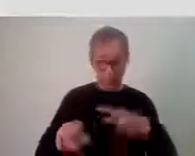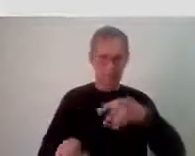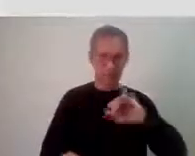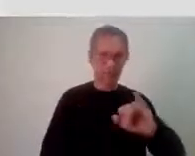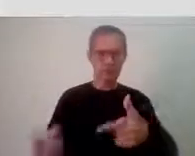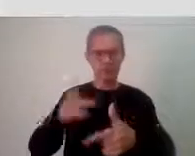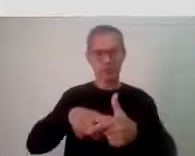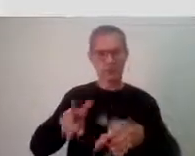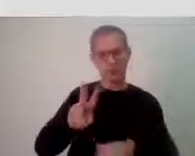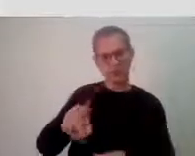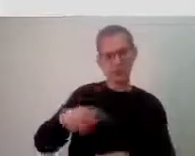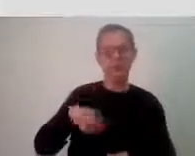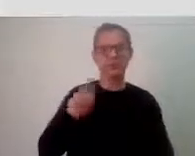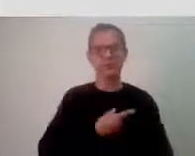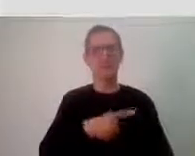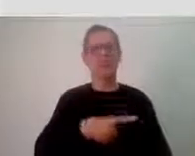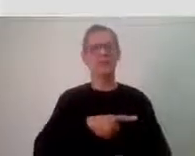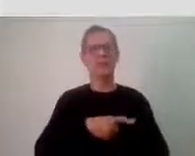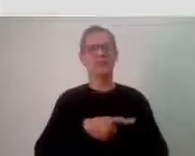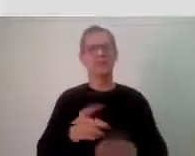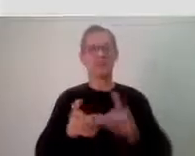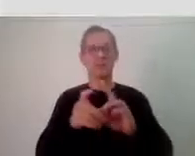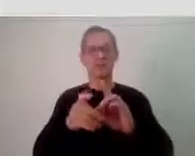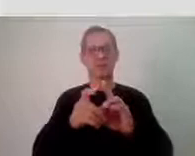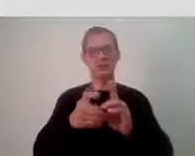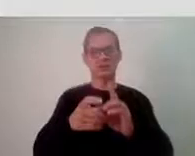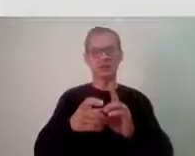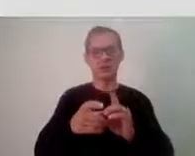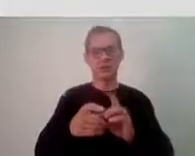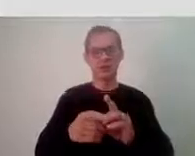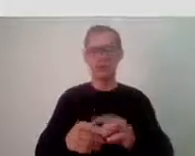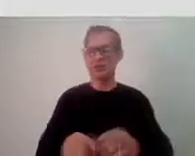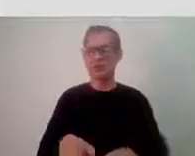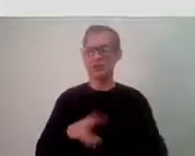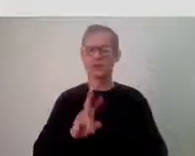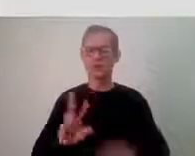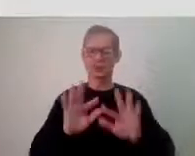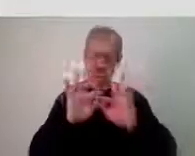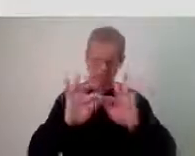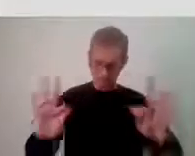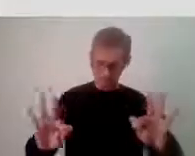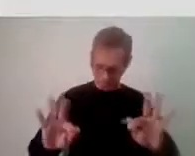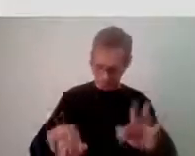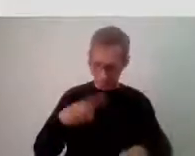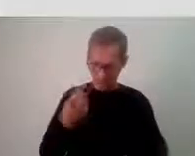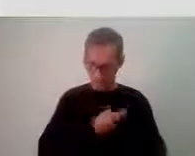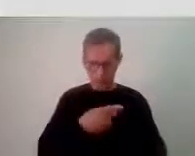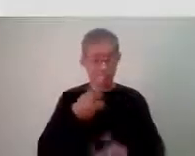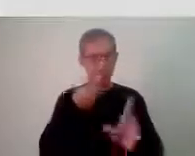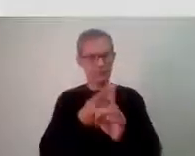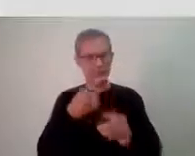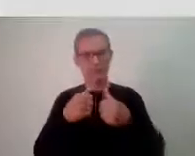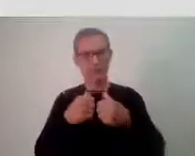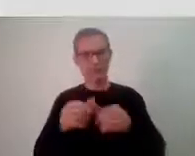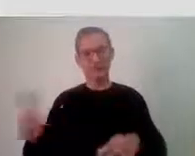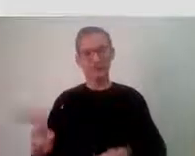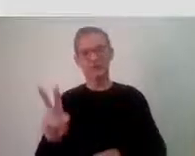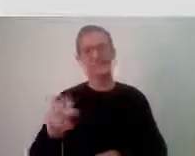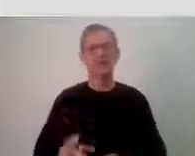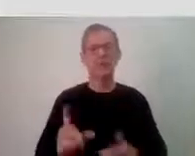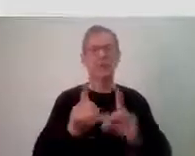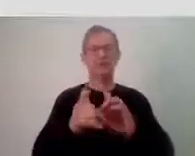2. Aqui nós temos a interseção entre essas duas funções. Como que a gente encontra esse valor